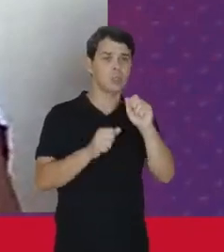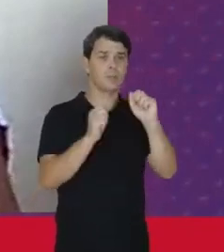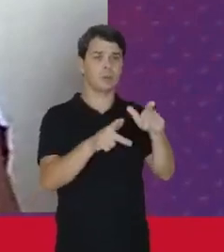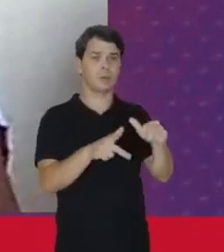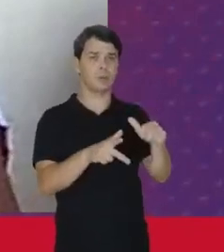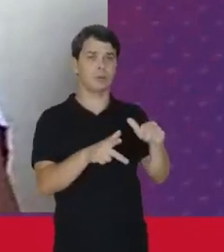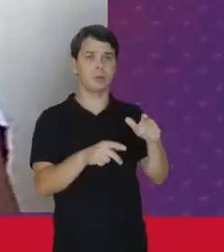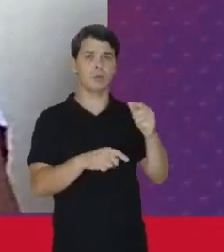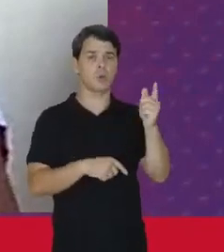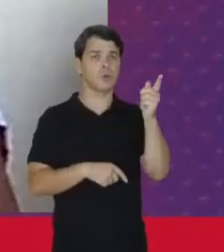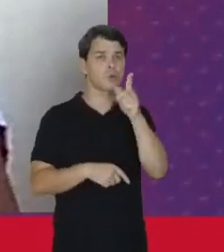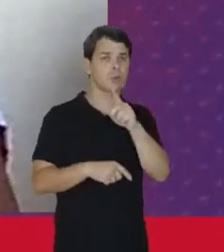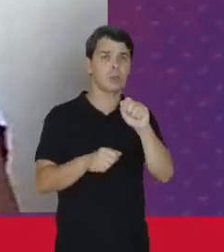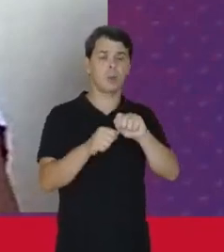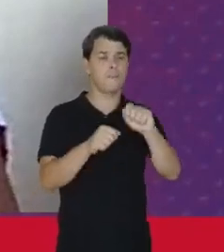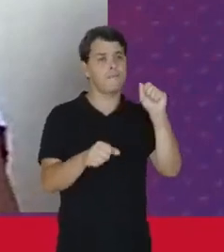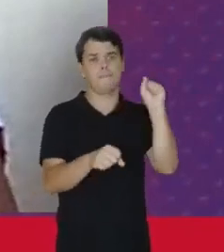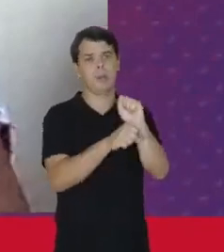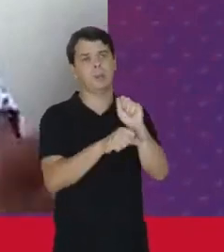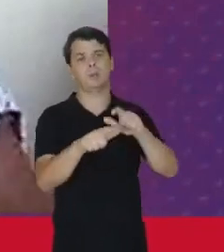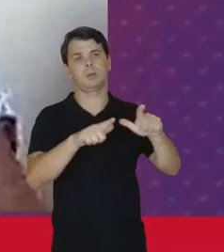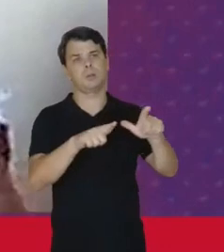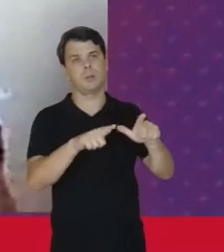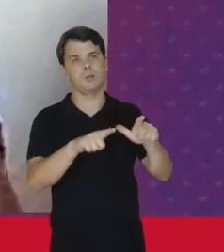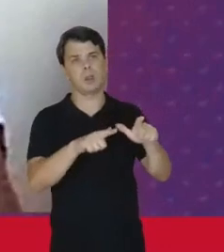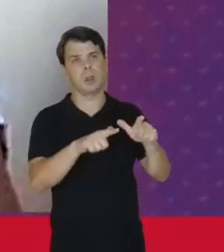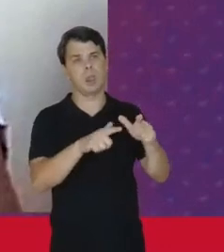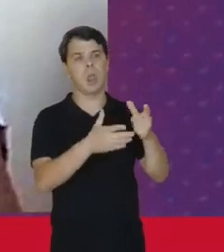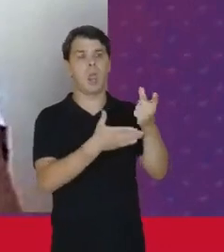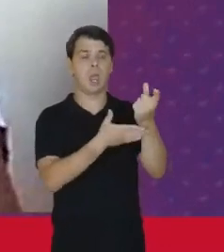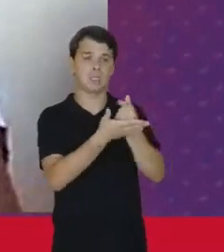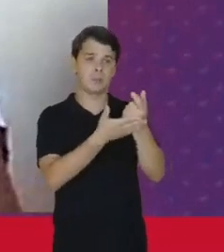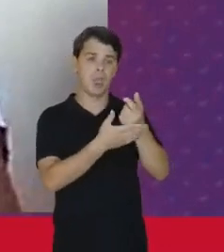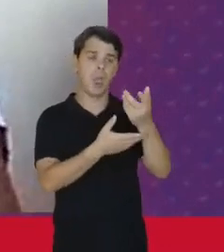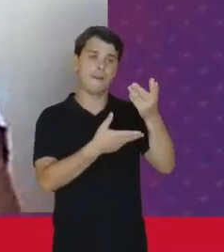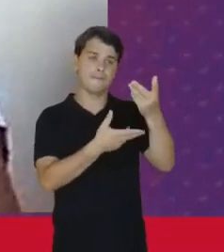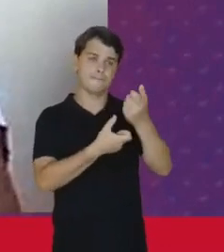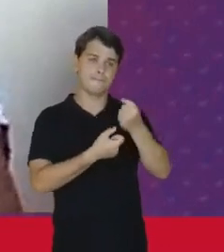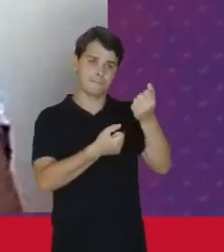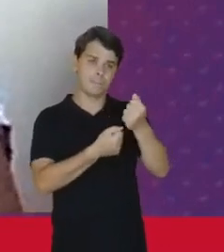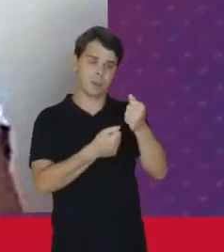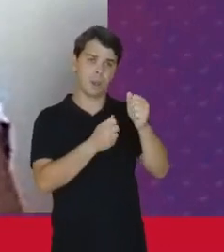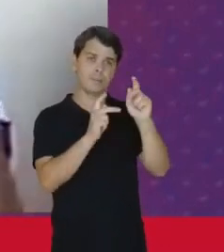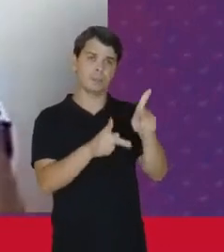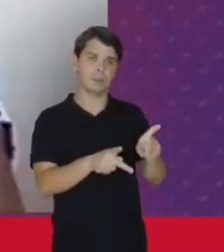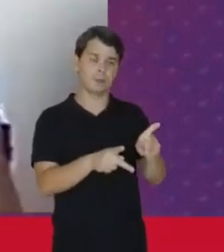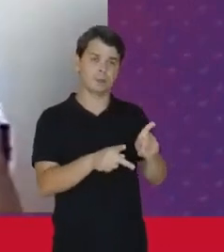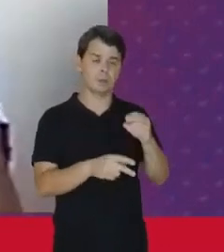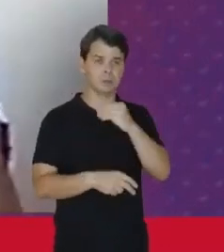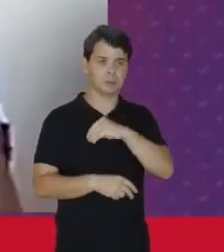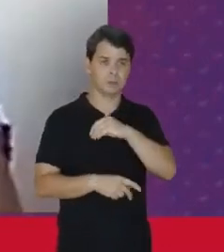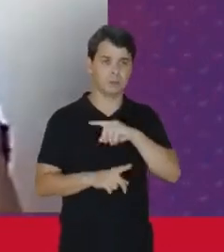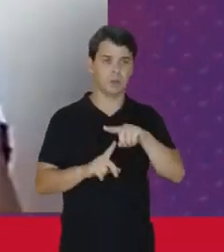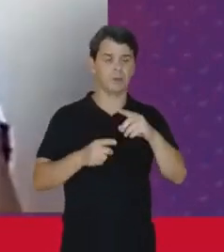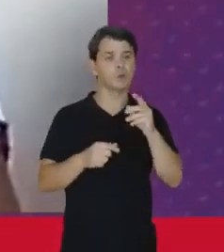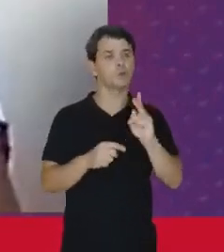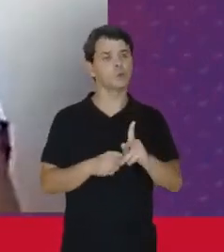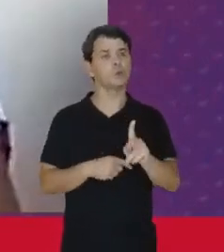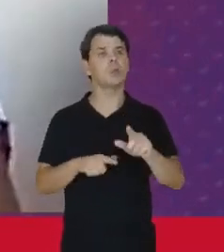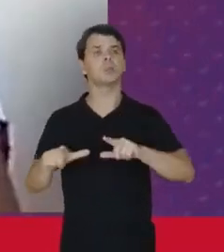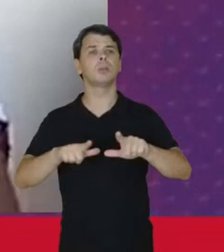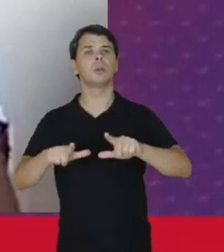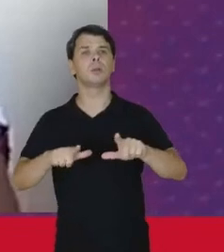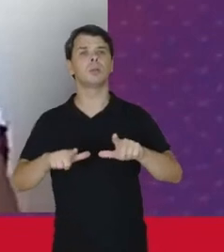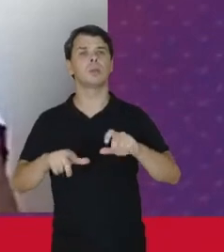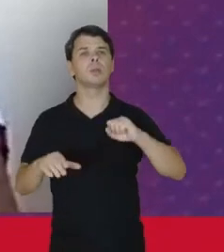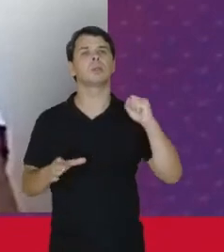vem, eu não iria parar de trabalhar, eu ia receber a minha aposentadoria, o meu salário, e ia continuar trabalhando